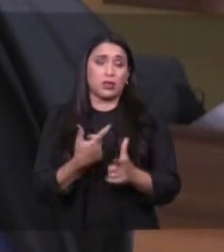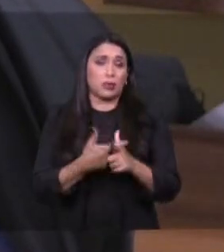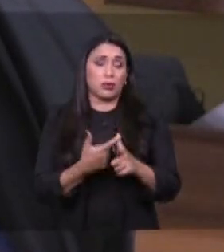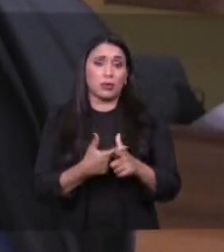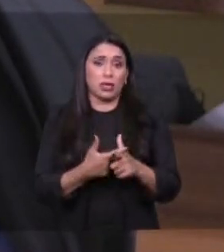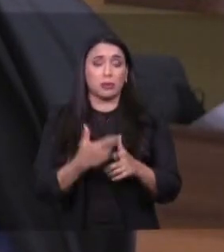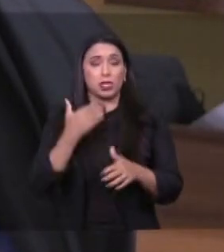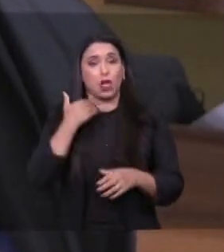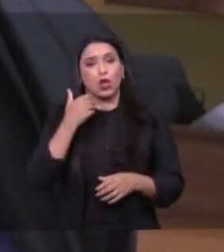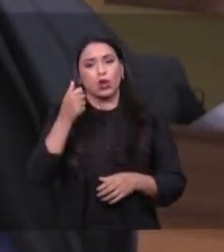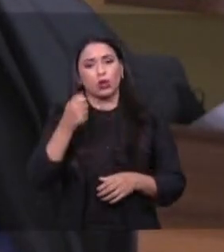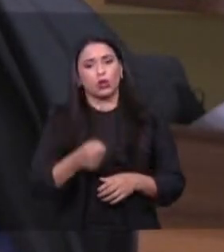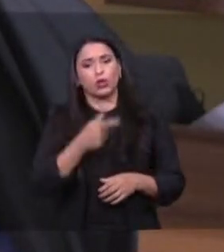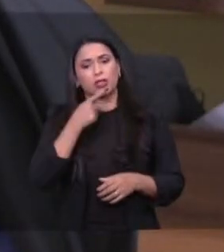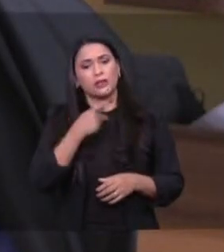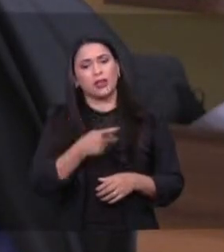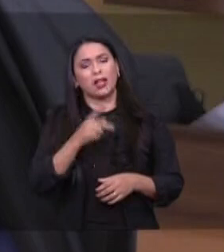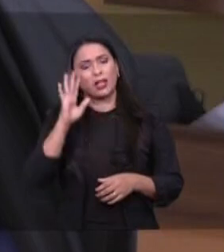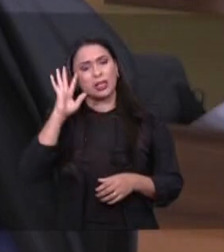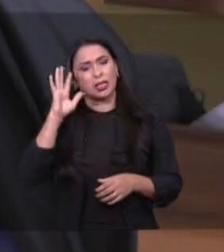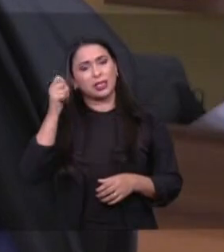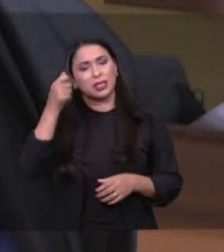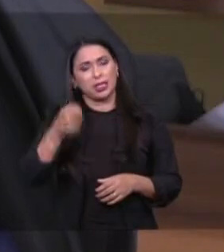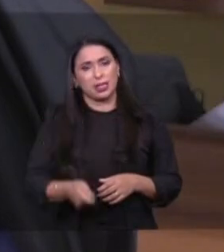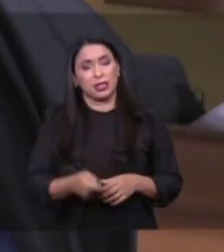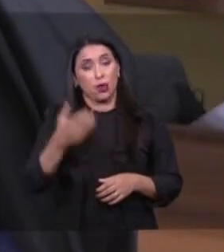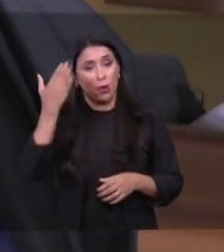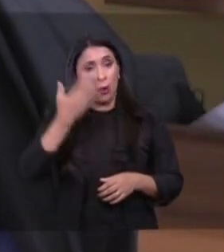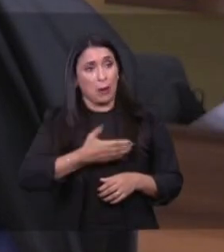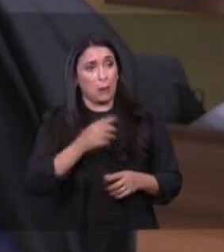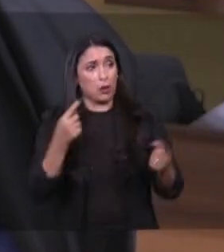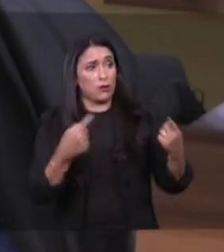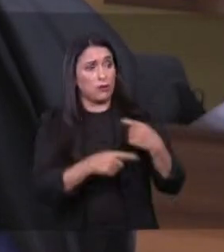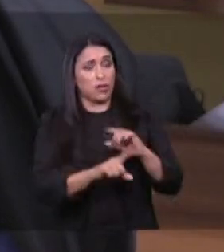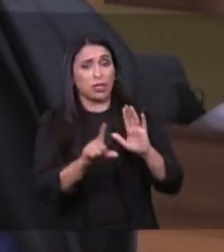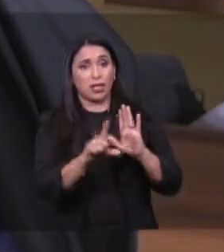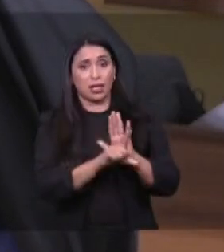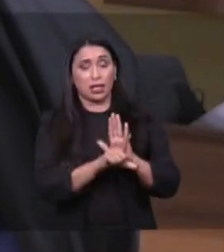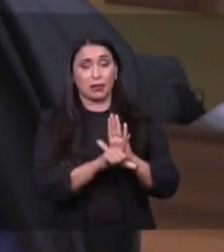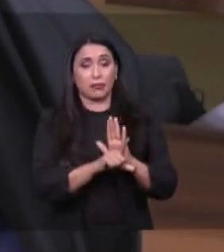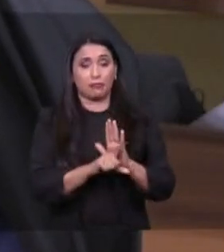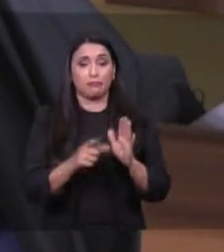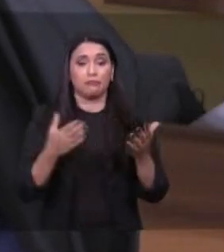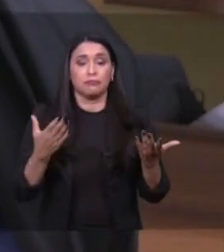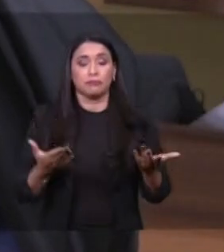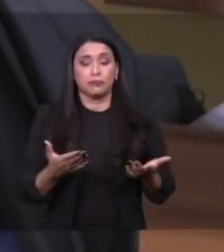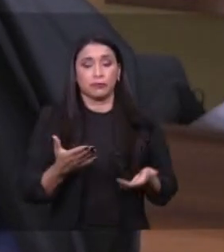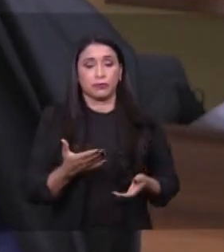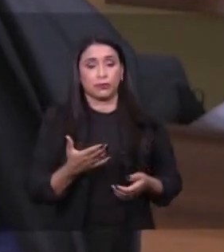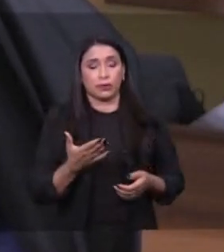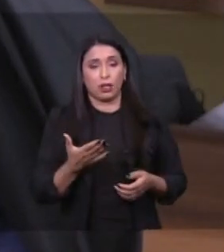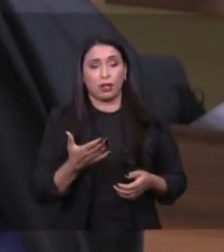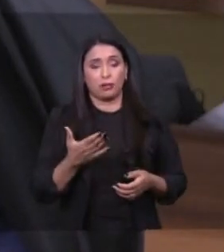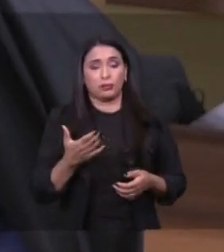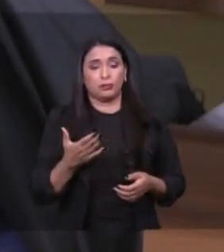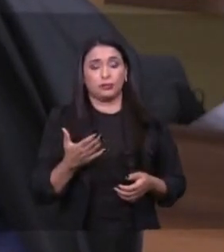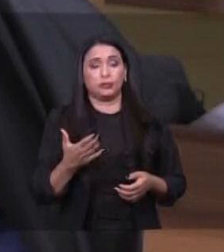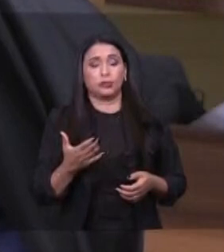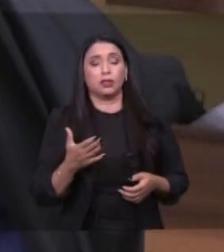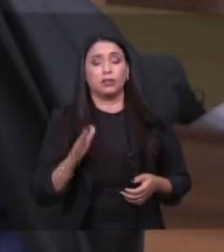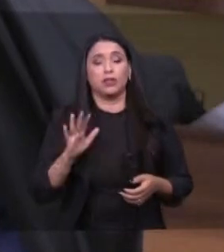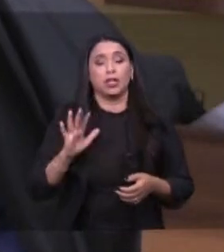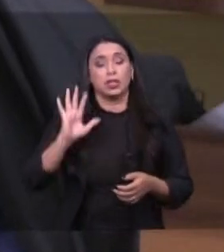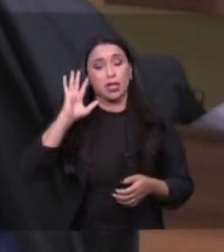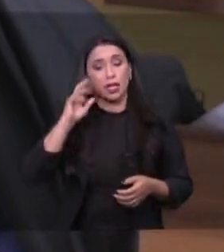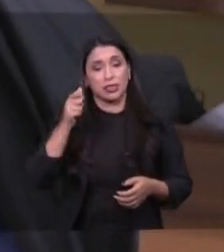juiz, que ao proferir a sentença, se depare com uma prova ilícita e a declare como tal. Nesse caso, ele interrompe a prolação da sentença e, em seguida, remete